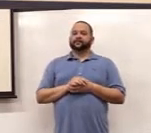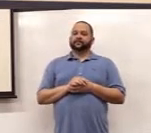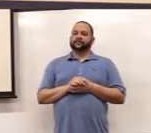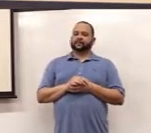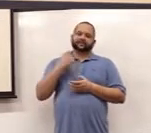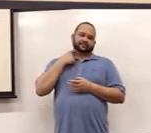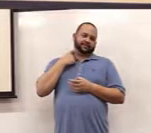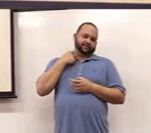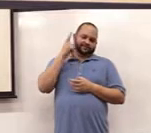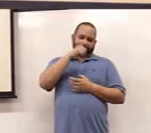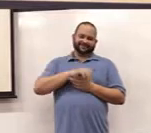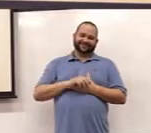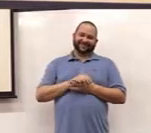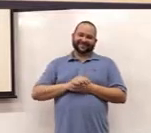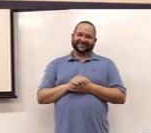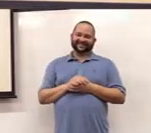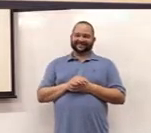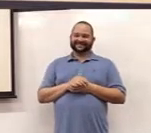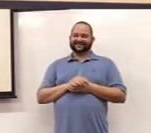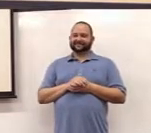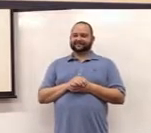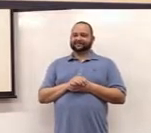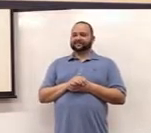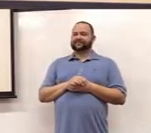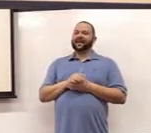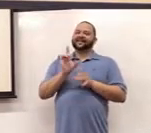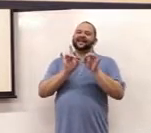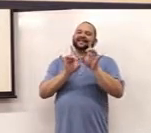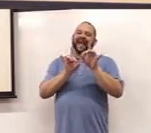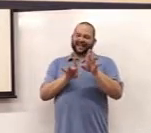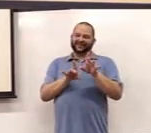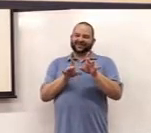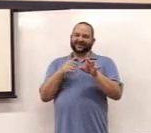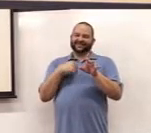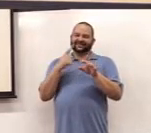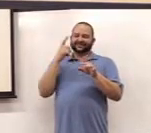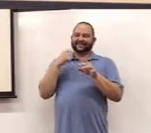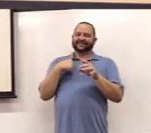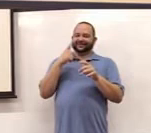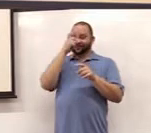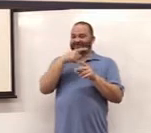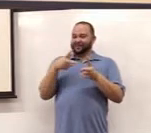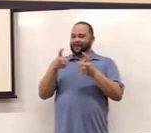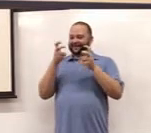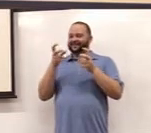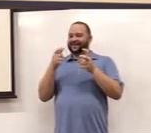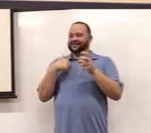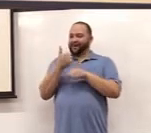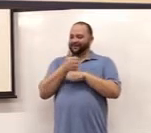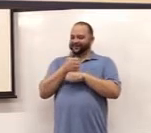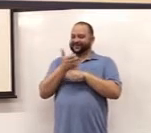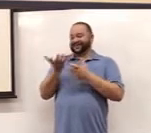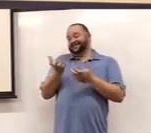para, para, para. Uma coisa técnica, mas é divertido da gente perceber quando isso acontece. Aí vai entrar o